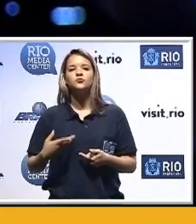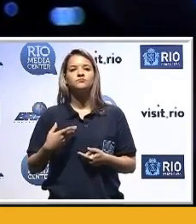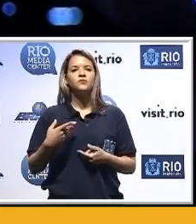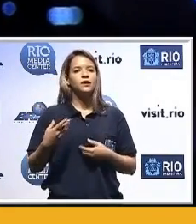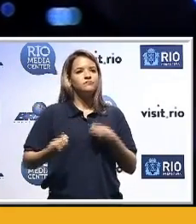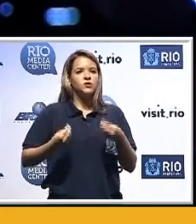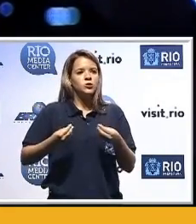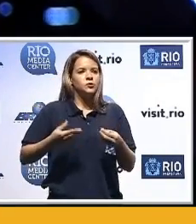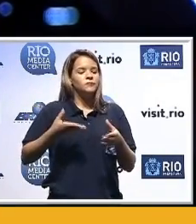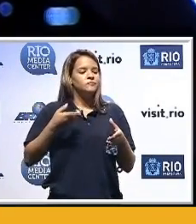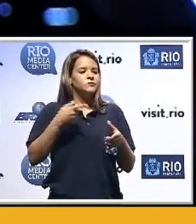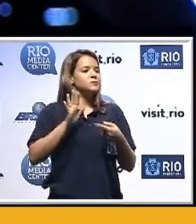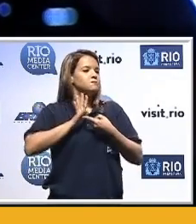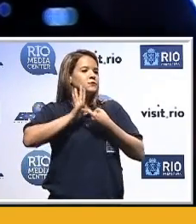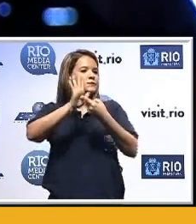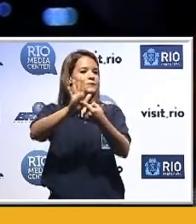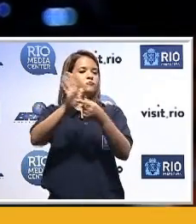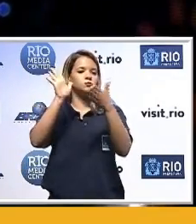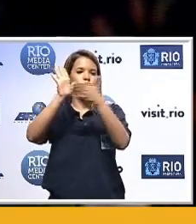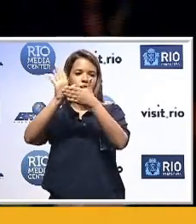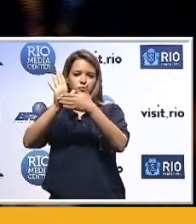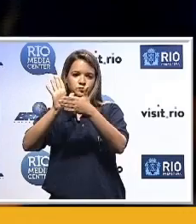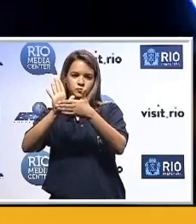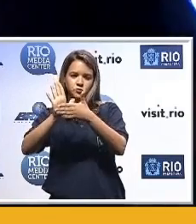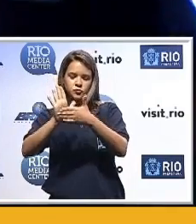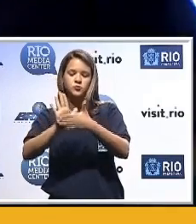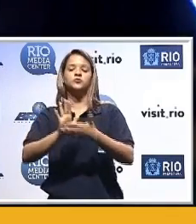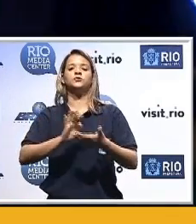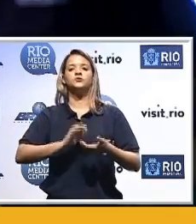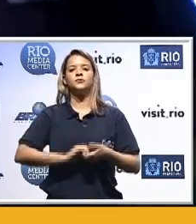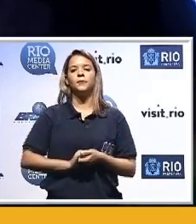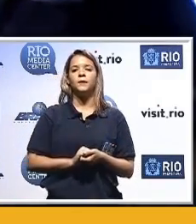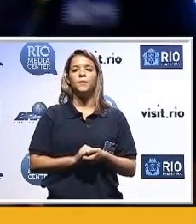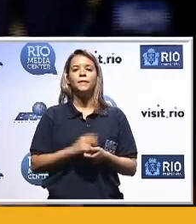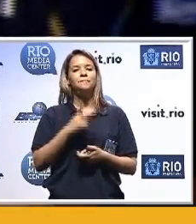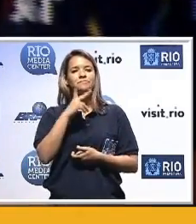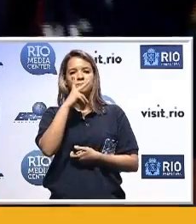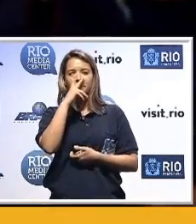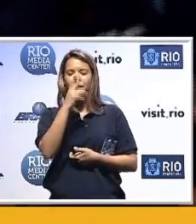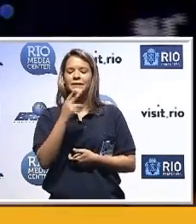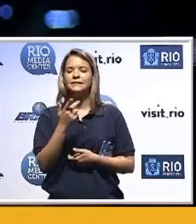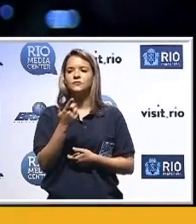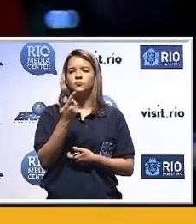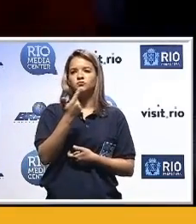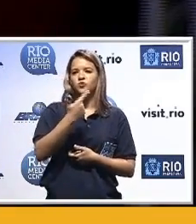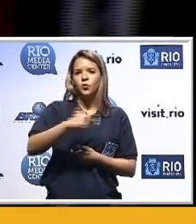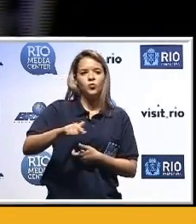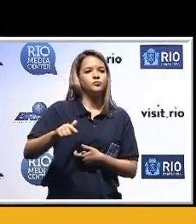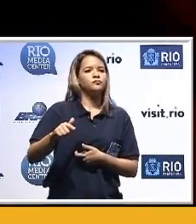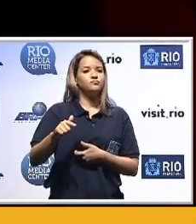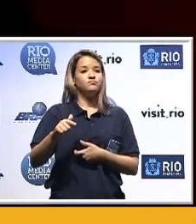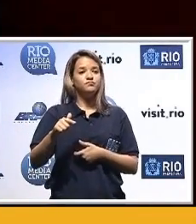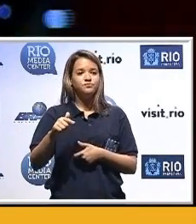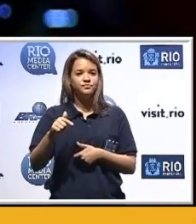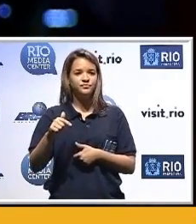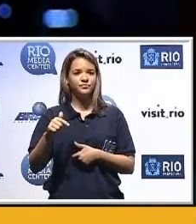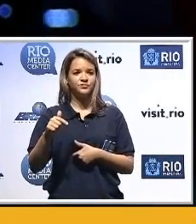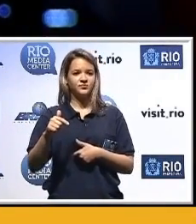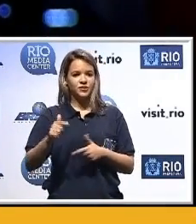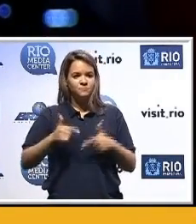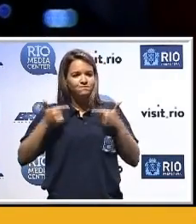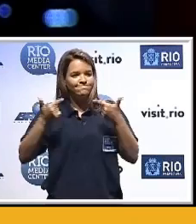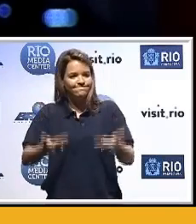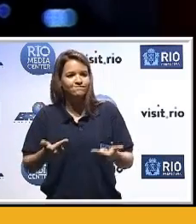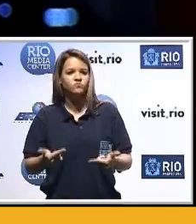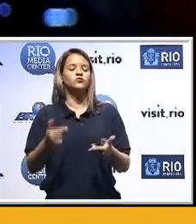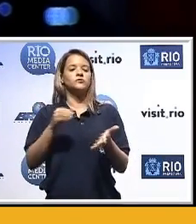senhores apresentaram há pouco, nos parece que outras mais práticas têm faltado. Eu vou usar o